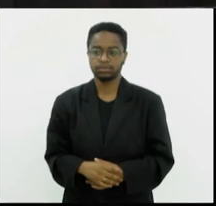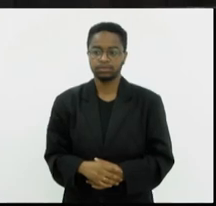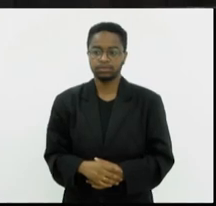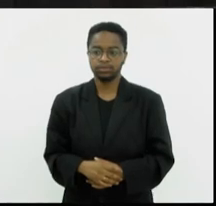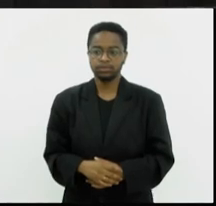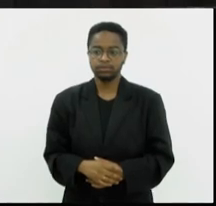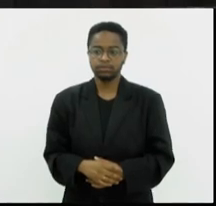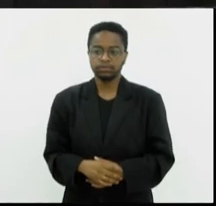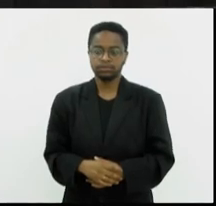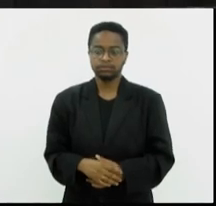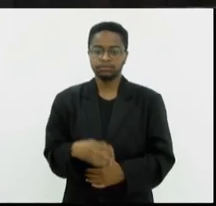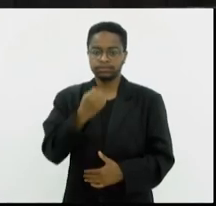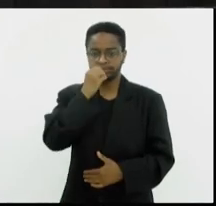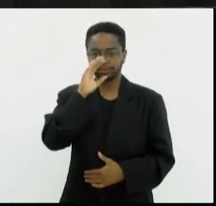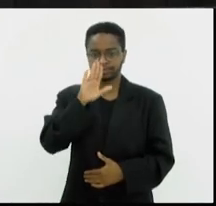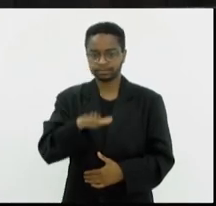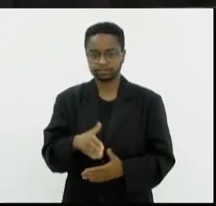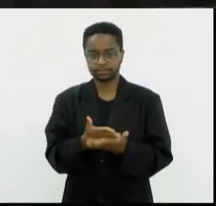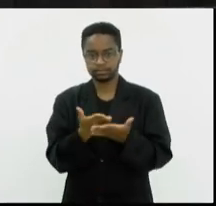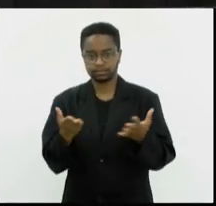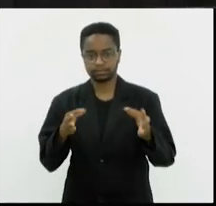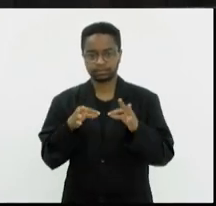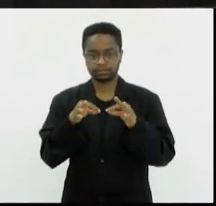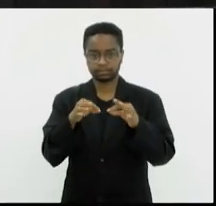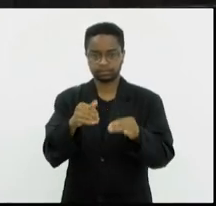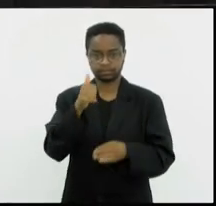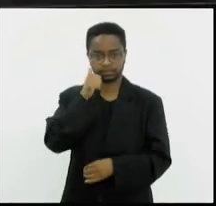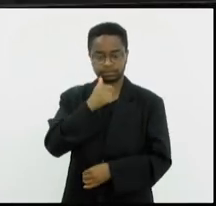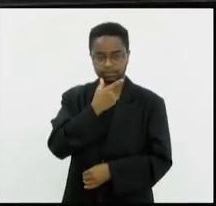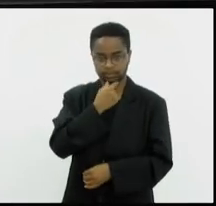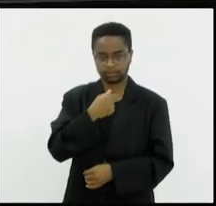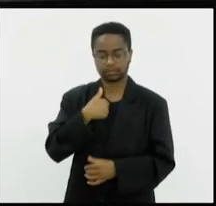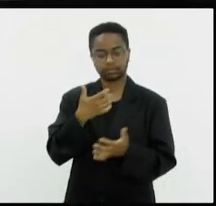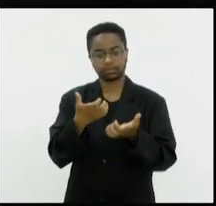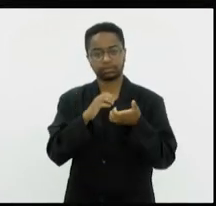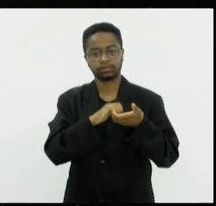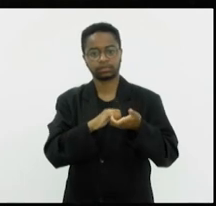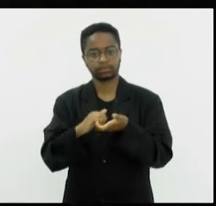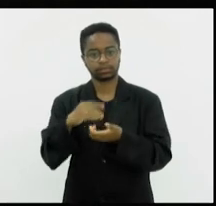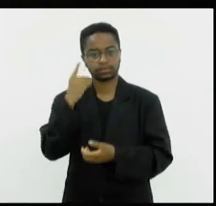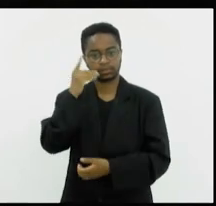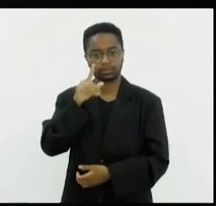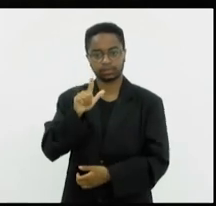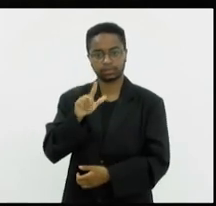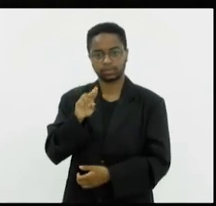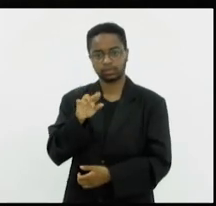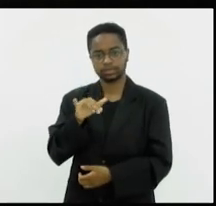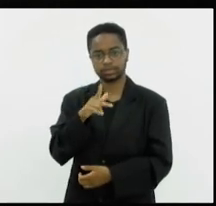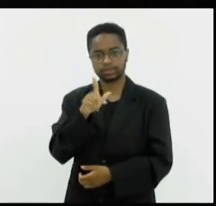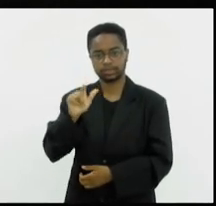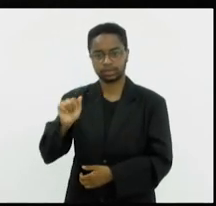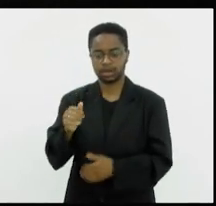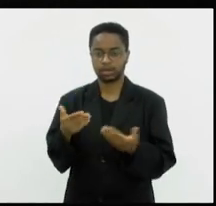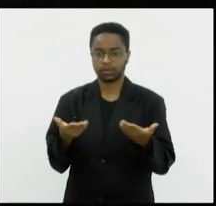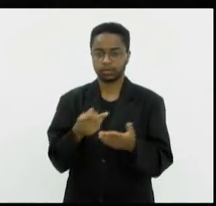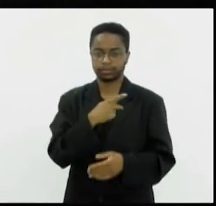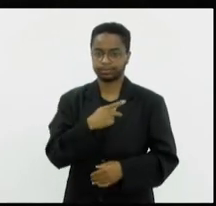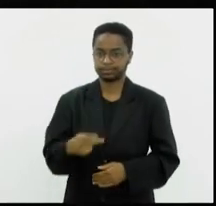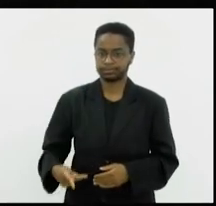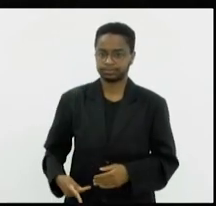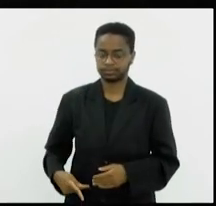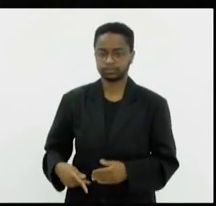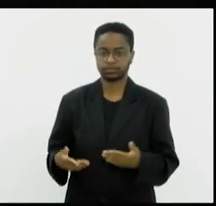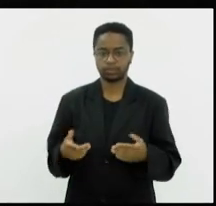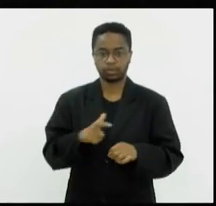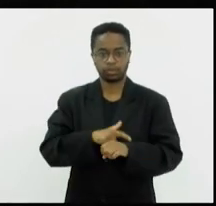Paulo Boa tarde a todas e todos quero cumprimentar inicialmente a deputada Lucinha que Preside o expediente